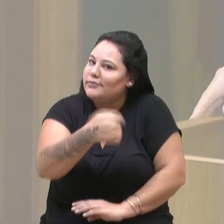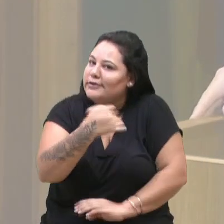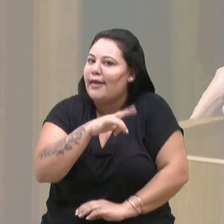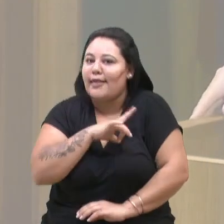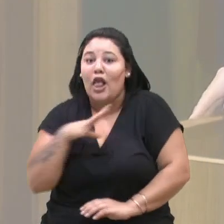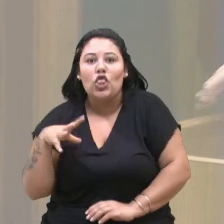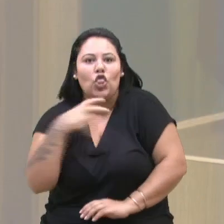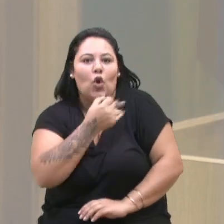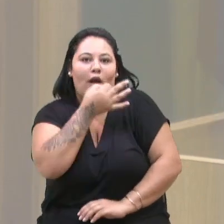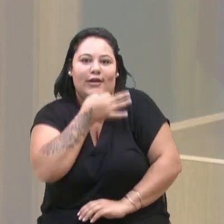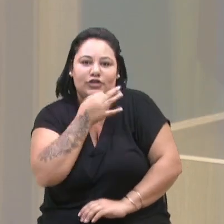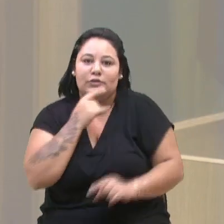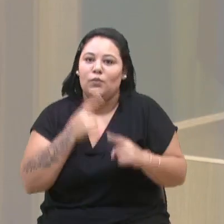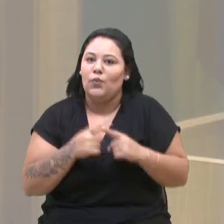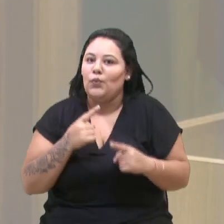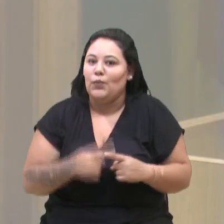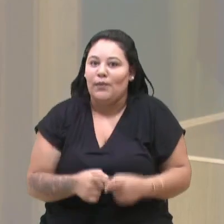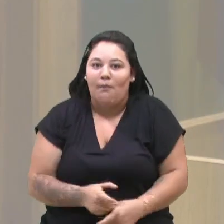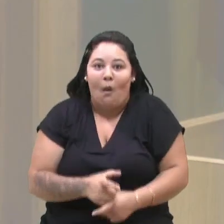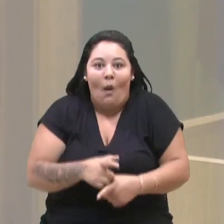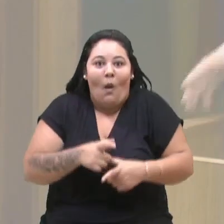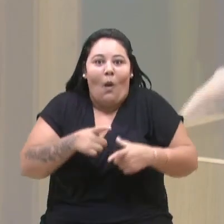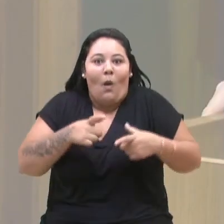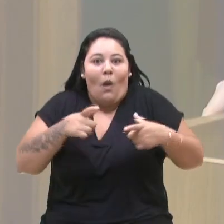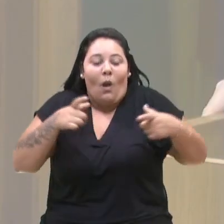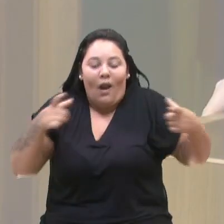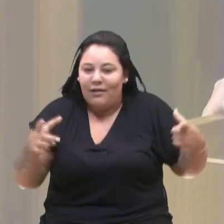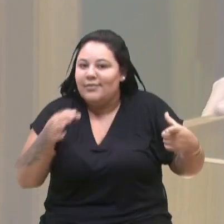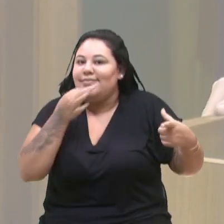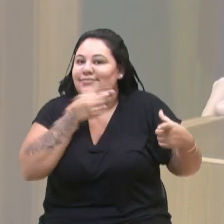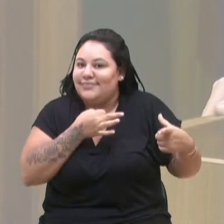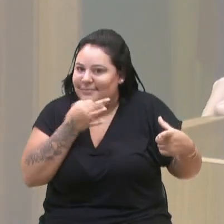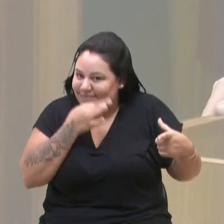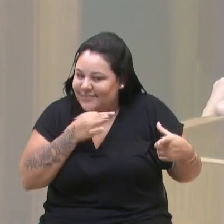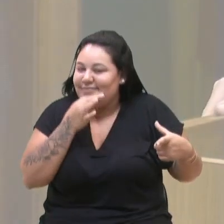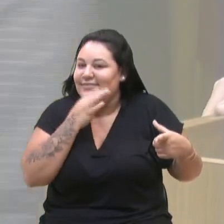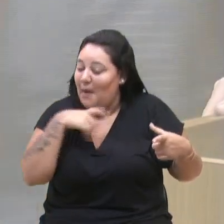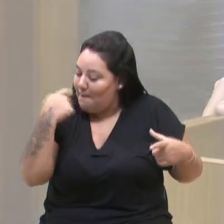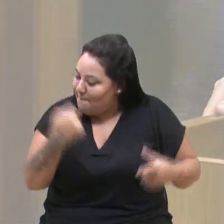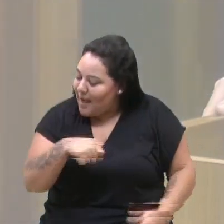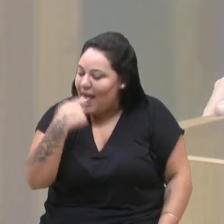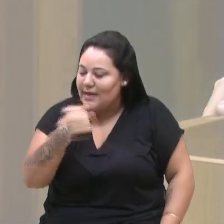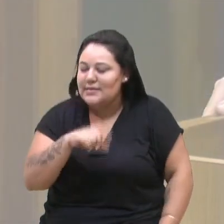toda a cidade. A cidade é uma cidade imensa, uma cidade extensa e que precisa